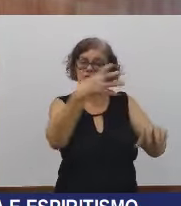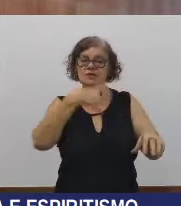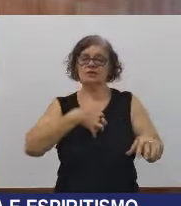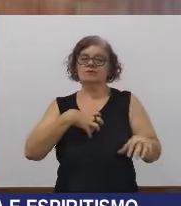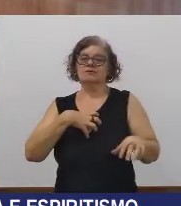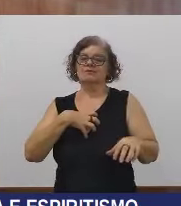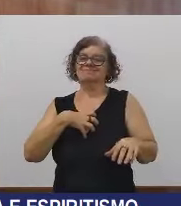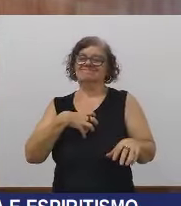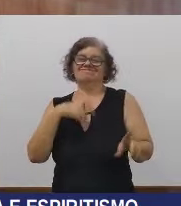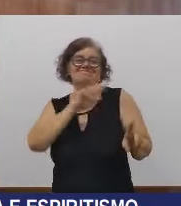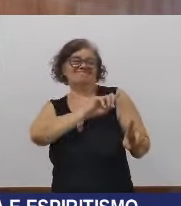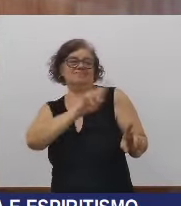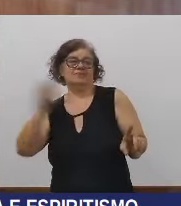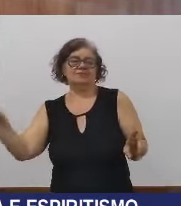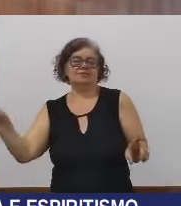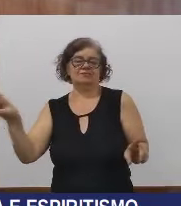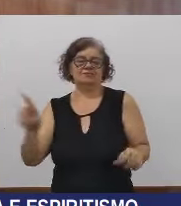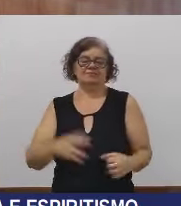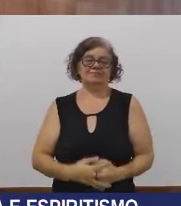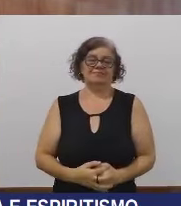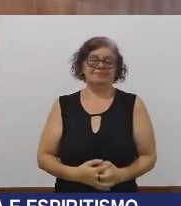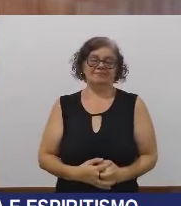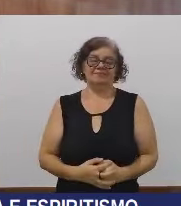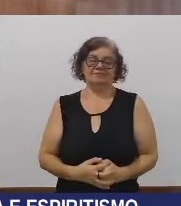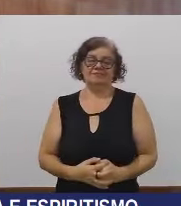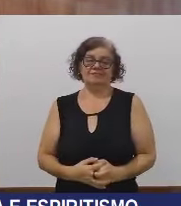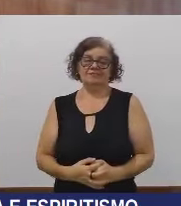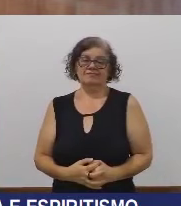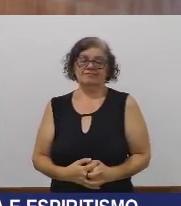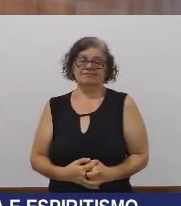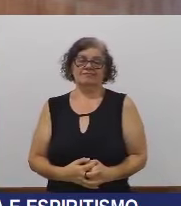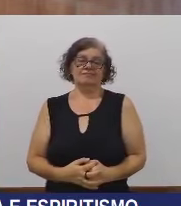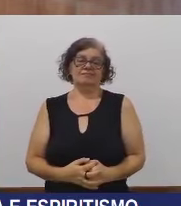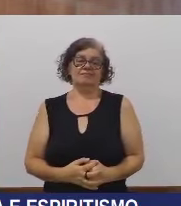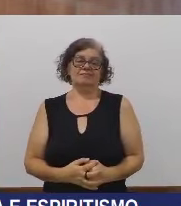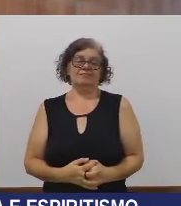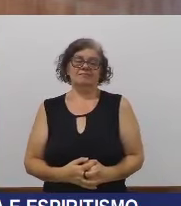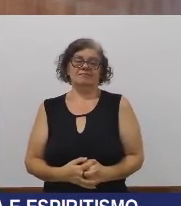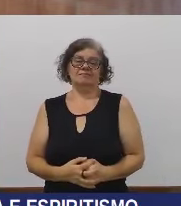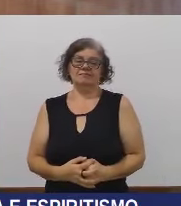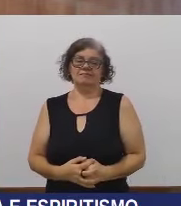nossas posições? Ah, não. Aí já está pedindo demais, né?